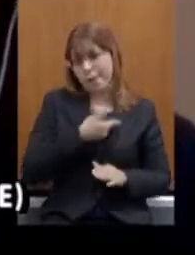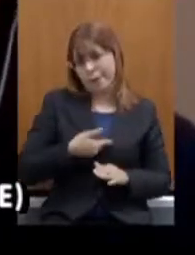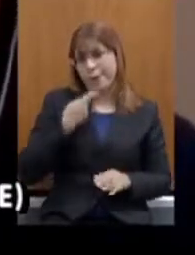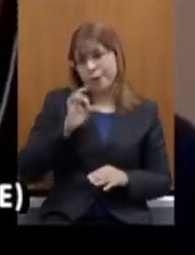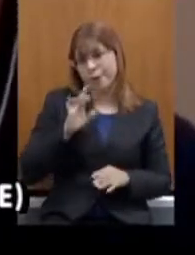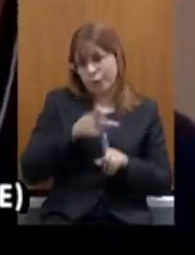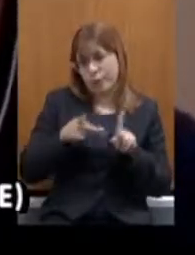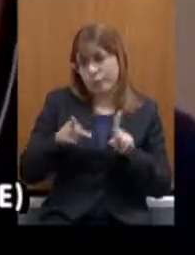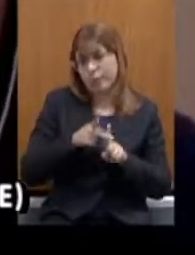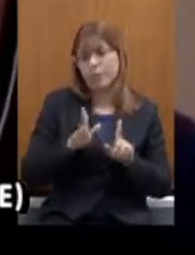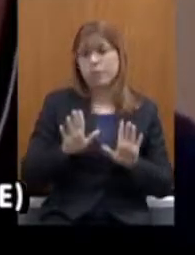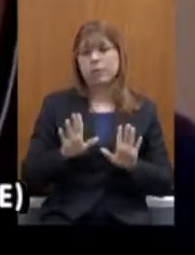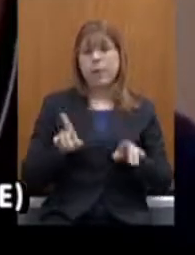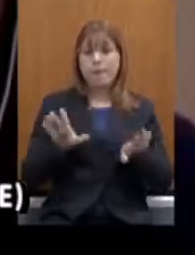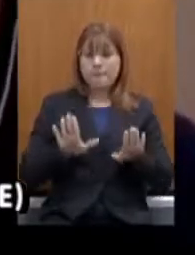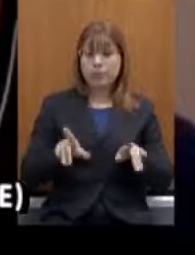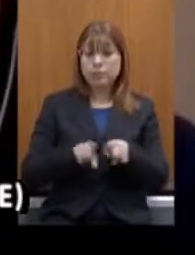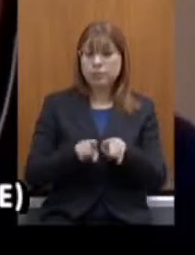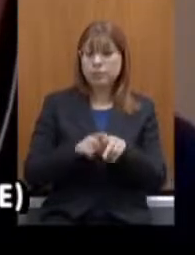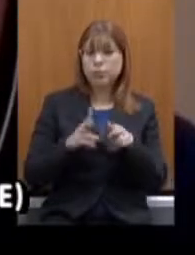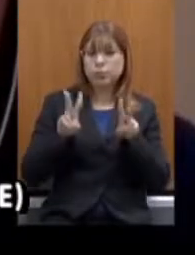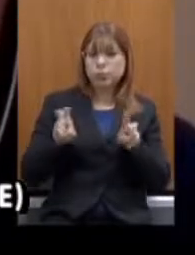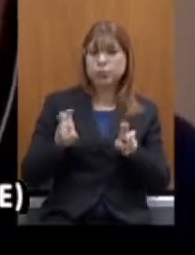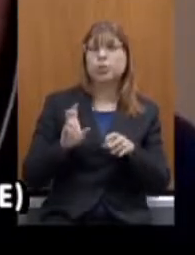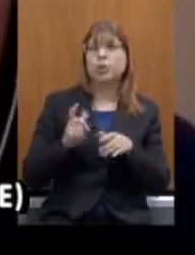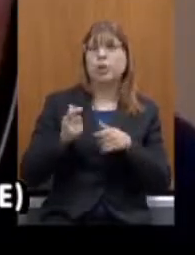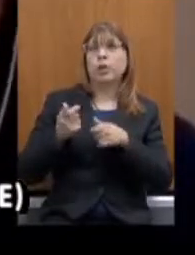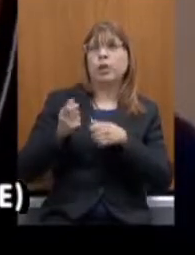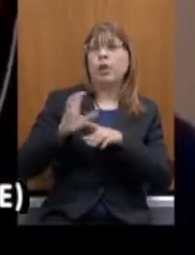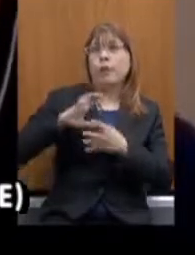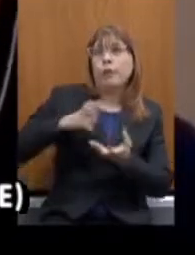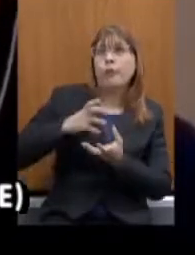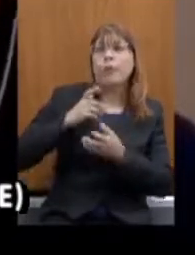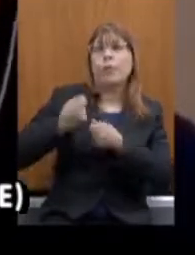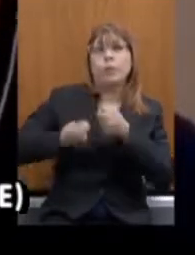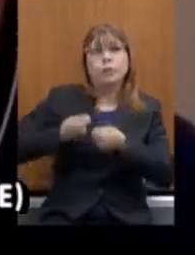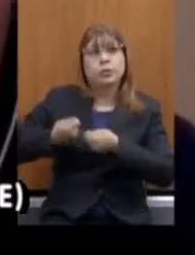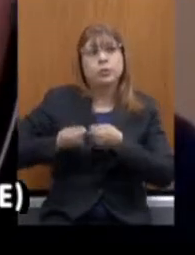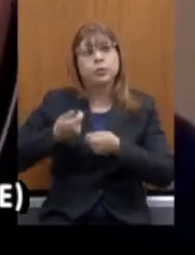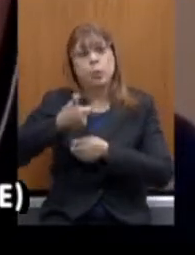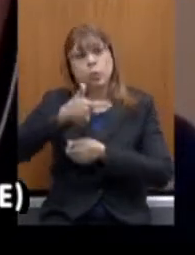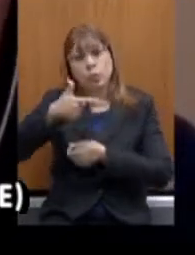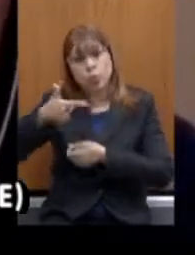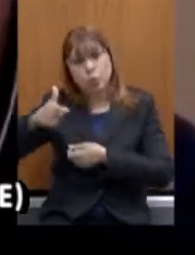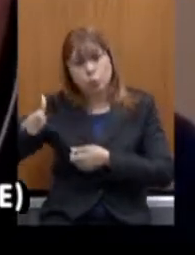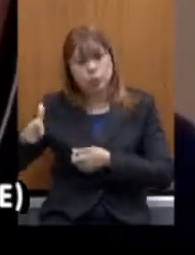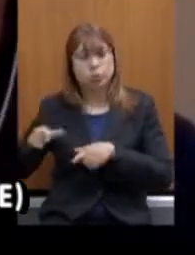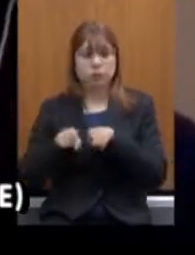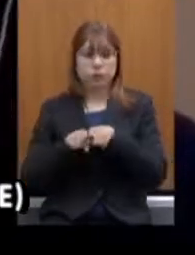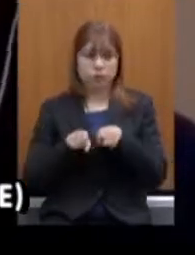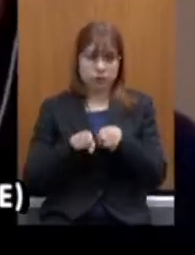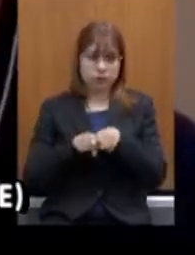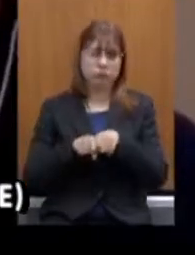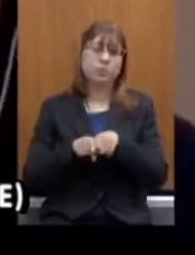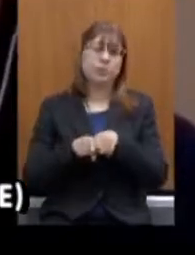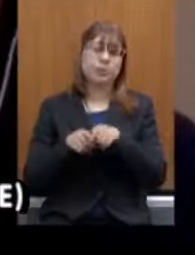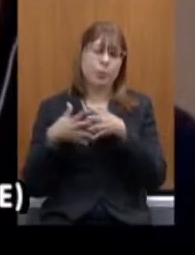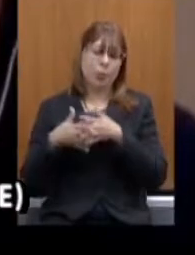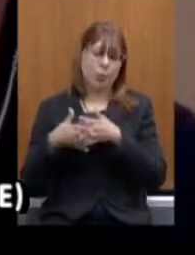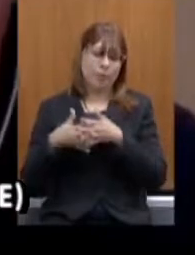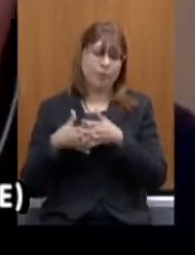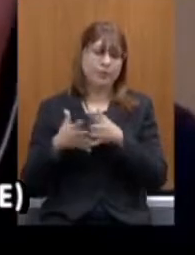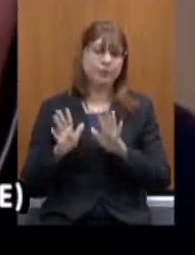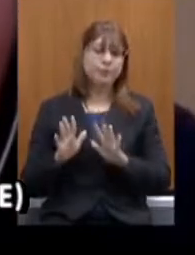governo trazer também questões relativas à reforma da administrativa e outros o complexo